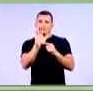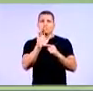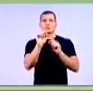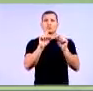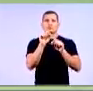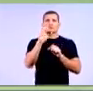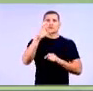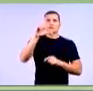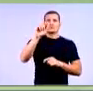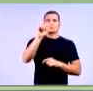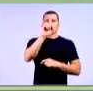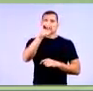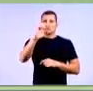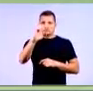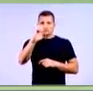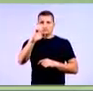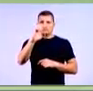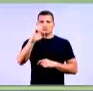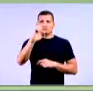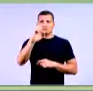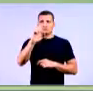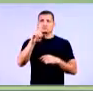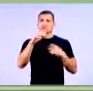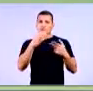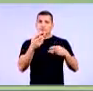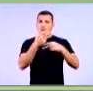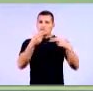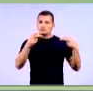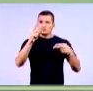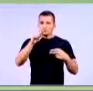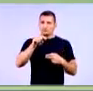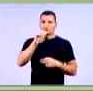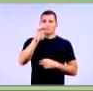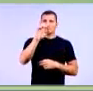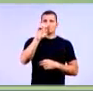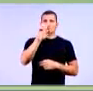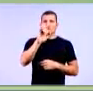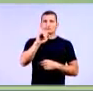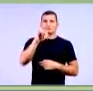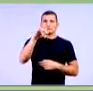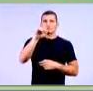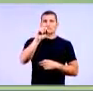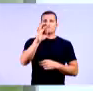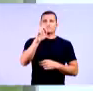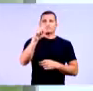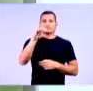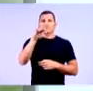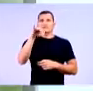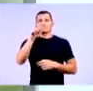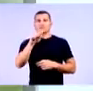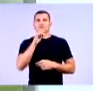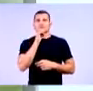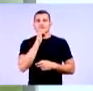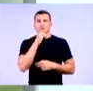em determinado instante. Então, o objeto ele é uma instância. Então, quando eu digo assim, eu tenho vários alunos aqui